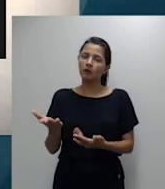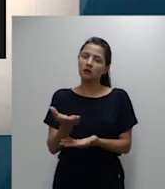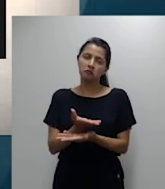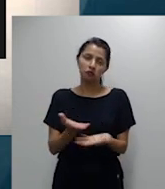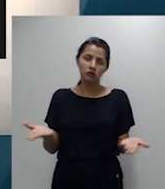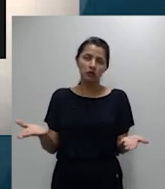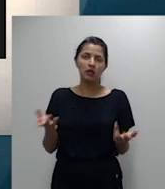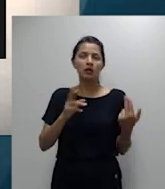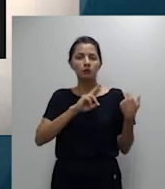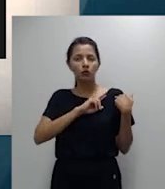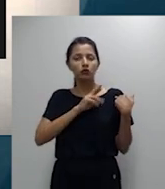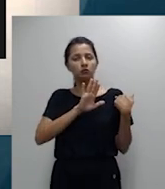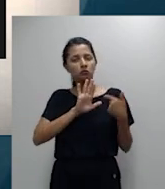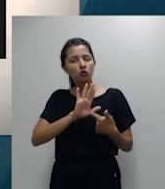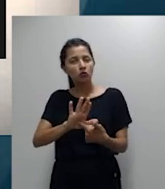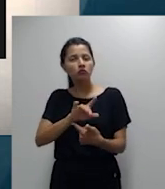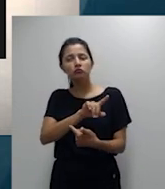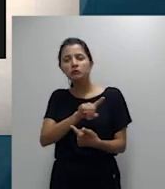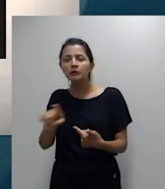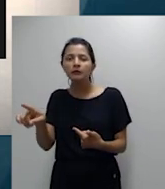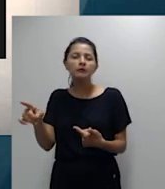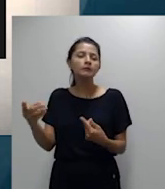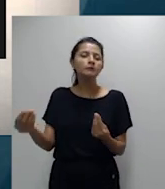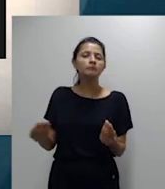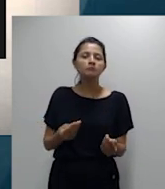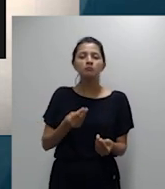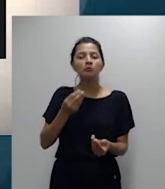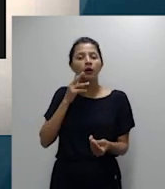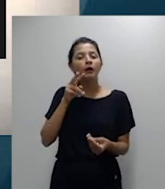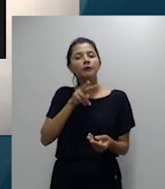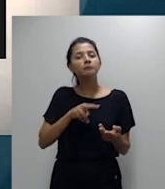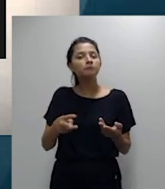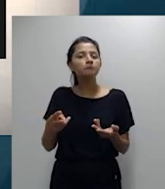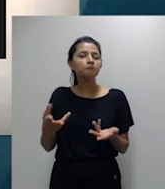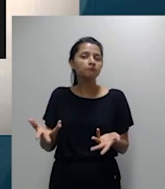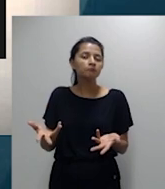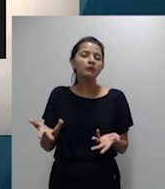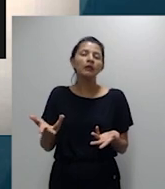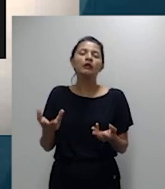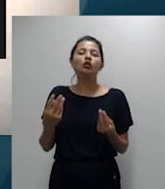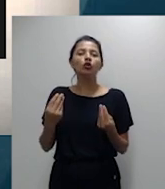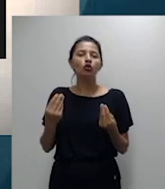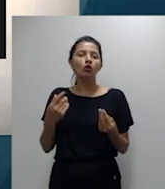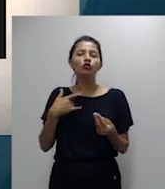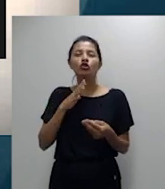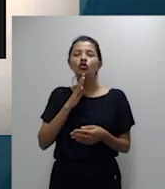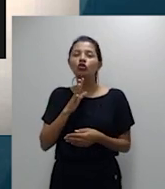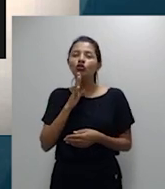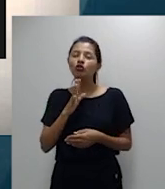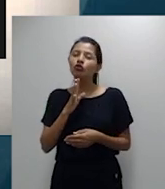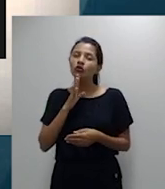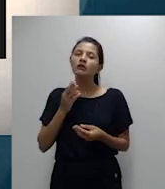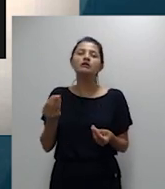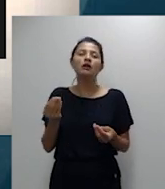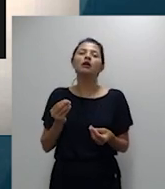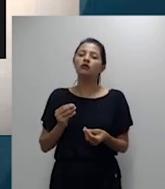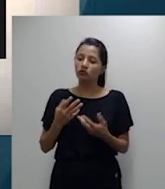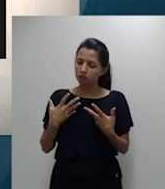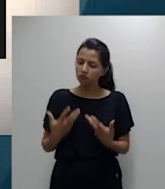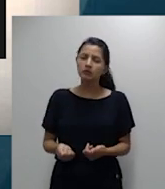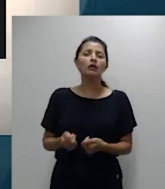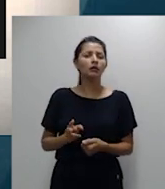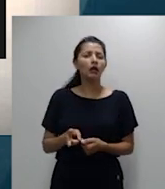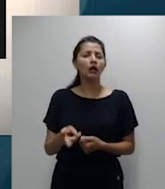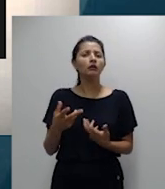excelências há Então nesse sentido de conhecer e dar provimento